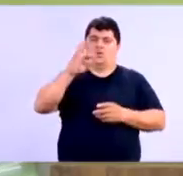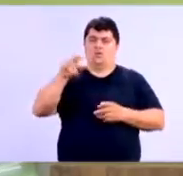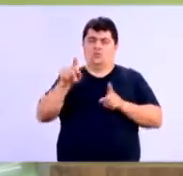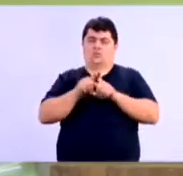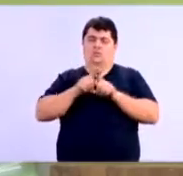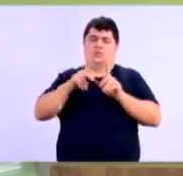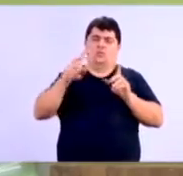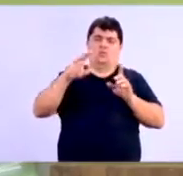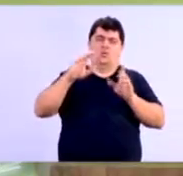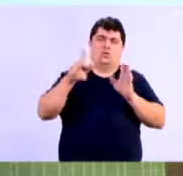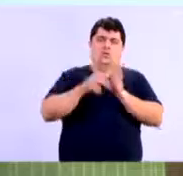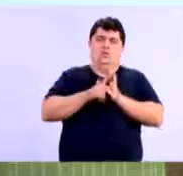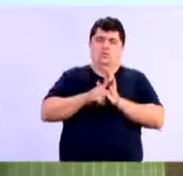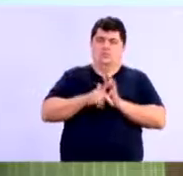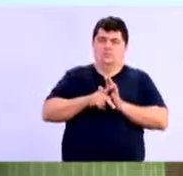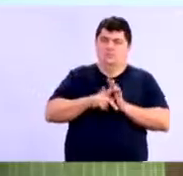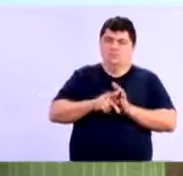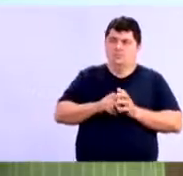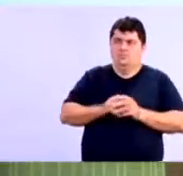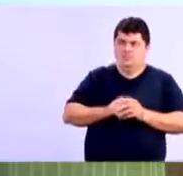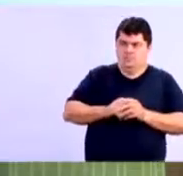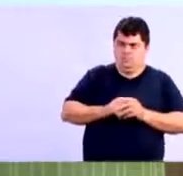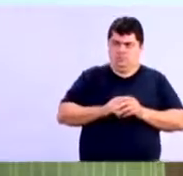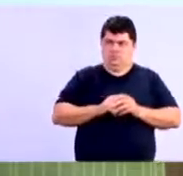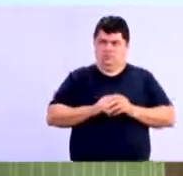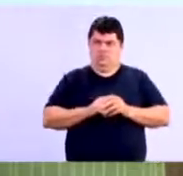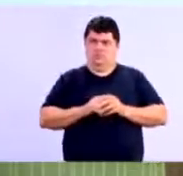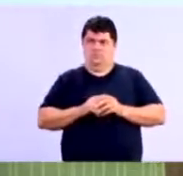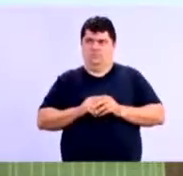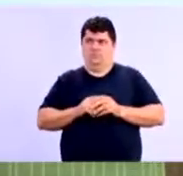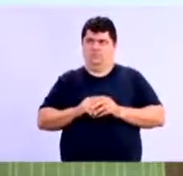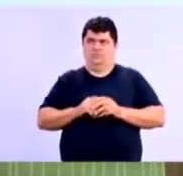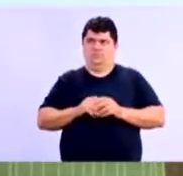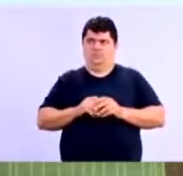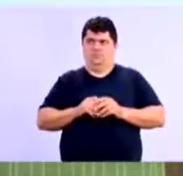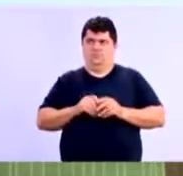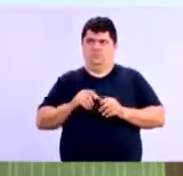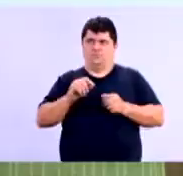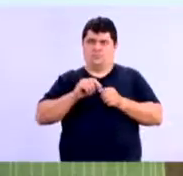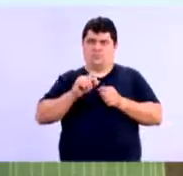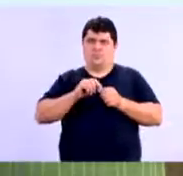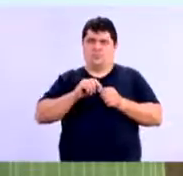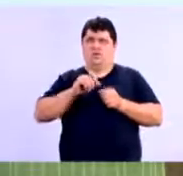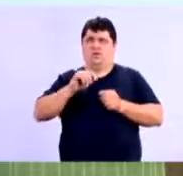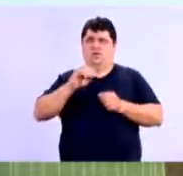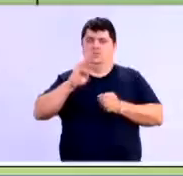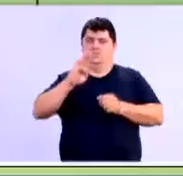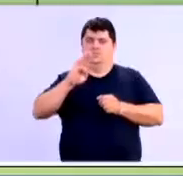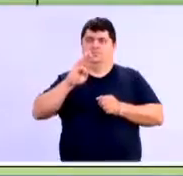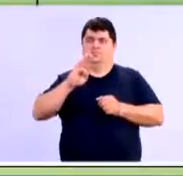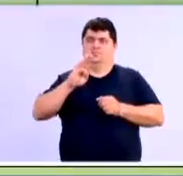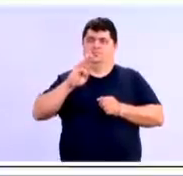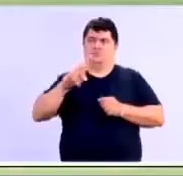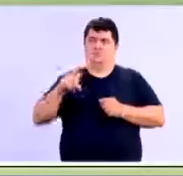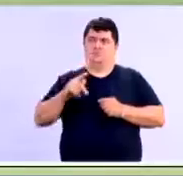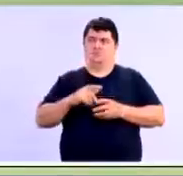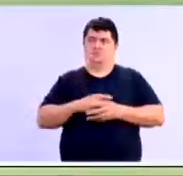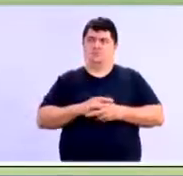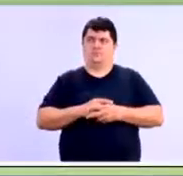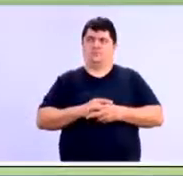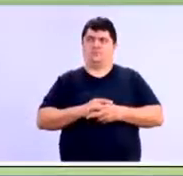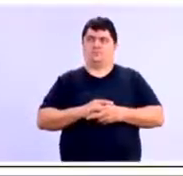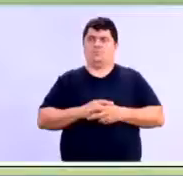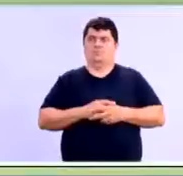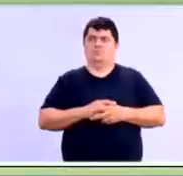próprio. Ok? Vamos pegar o retorno sobre ativo e retorno sobre o capital próprio, fazer ele lá no balanço patrimonial, só para a gente ter